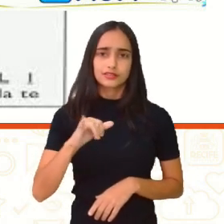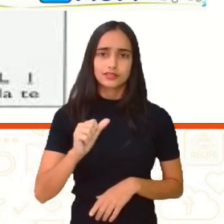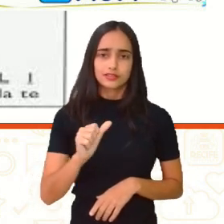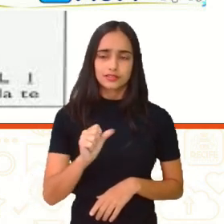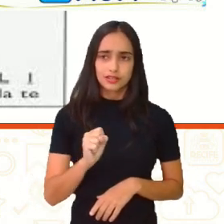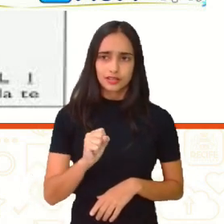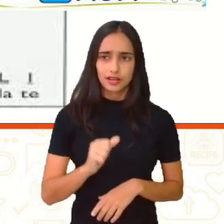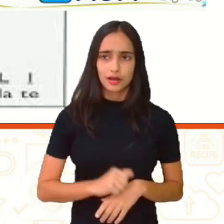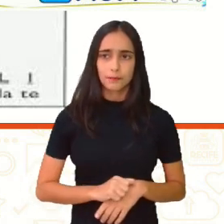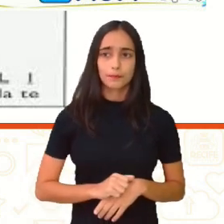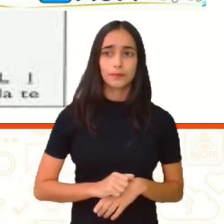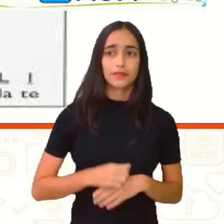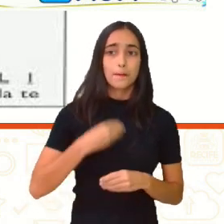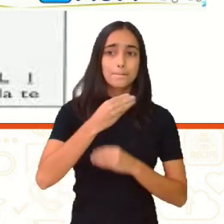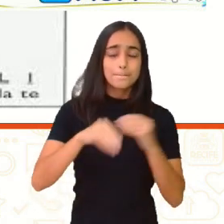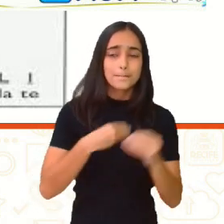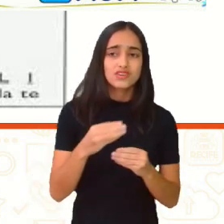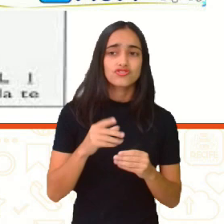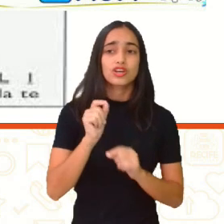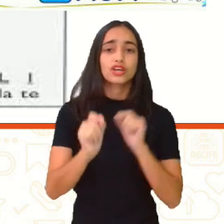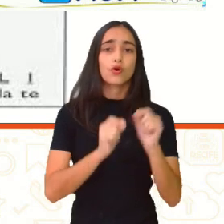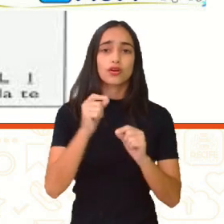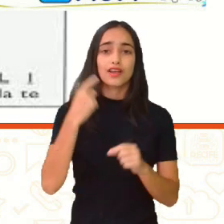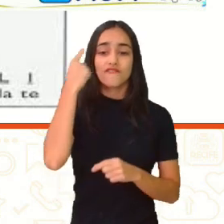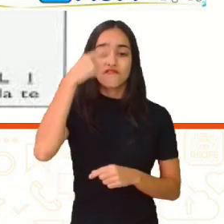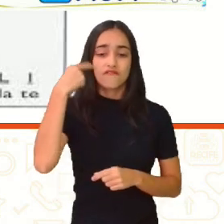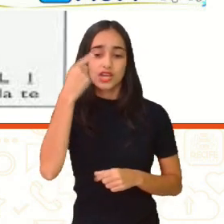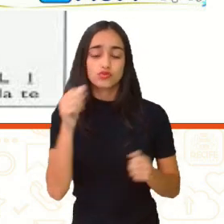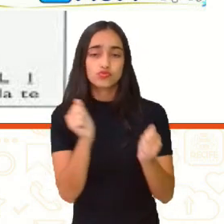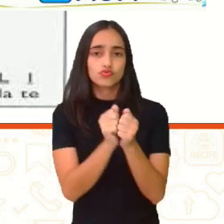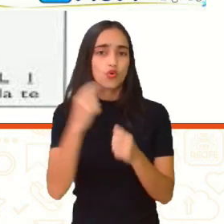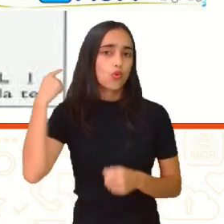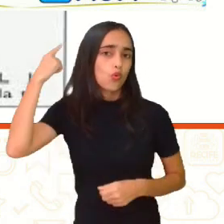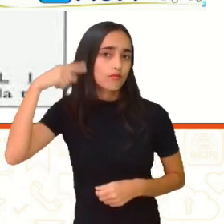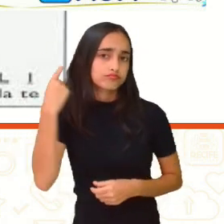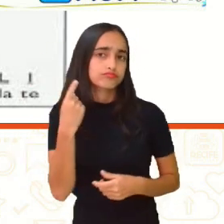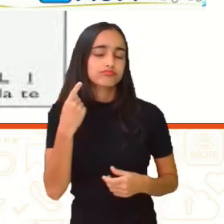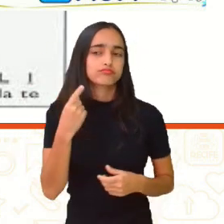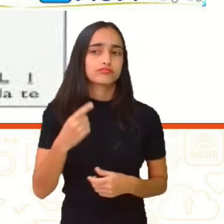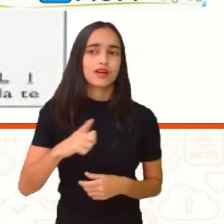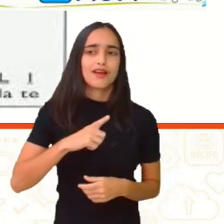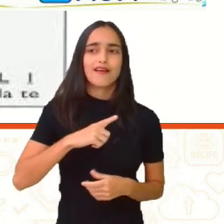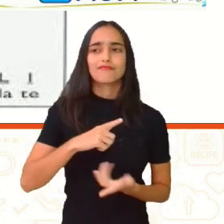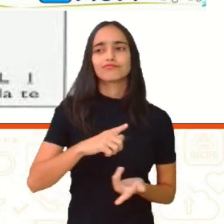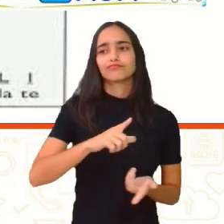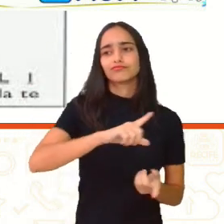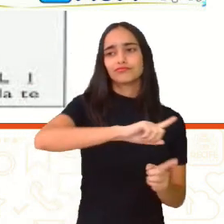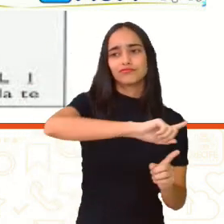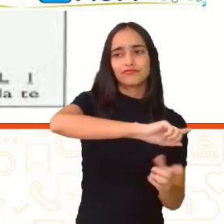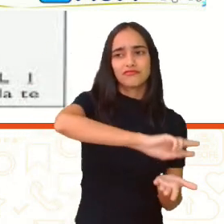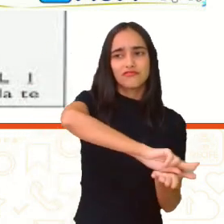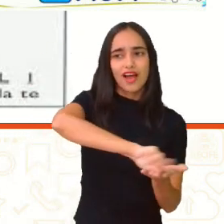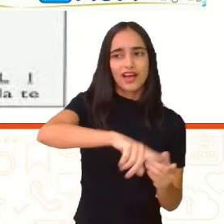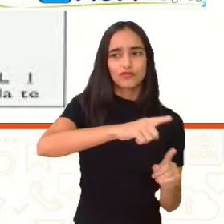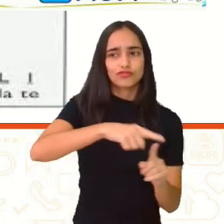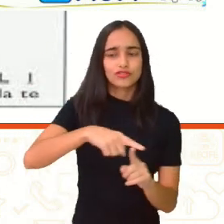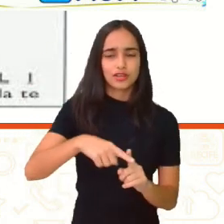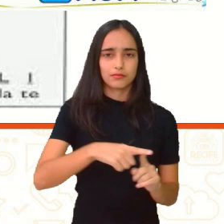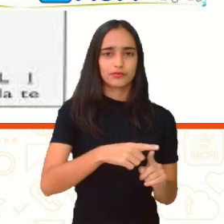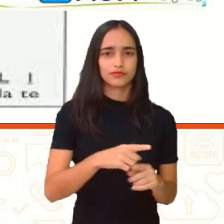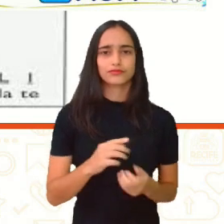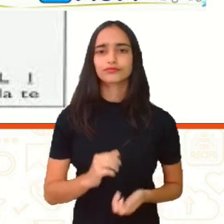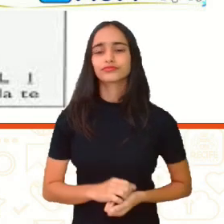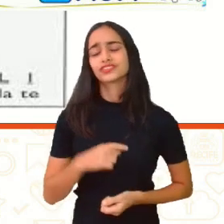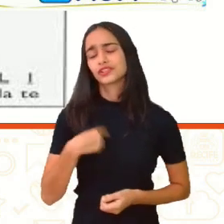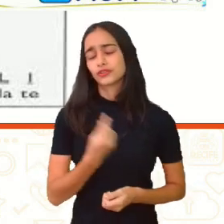se referindo às combinações, né, de diferentes tipos de dislexia que alguns estudantes evidenciam. E aí a